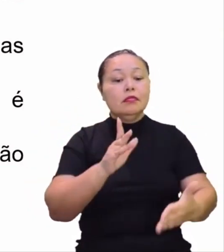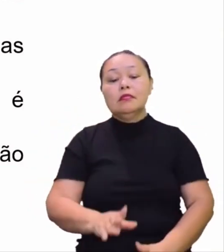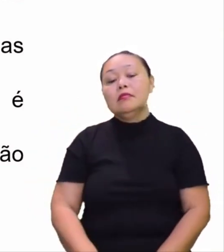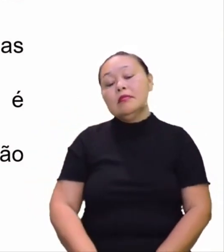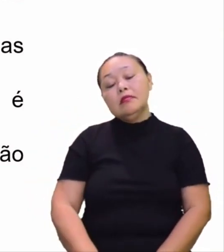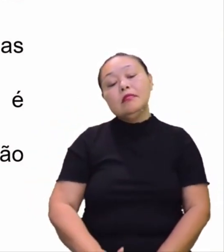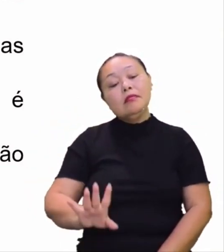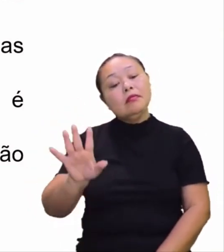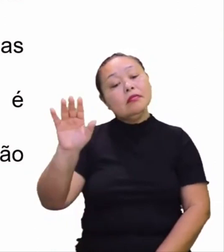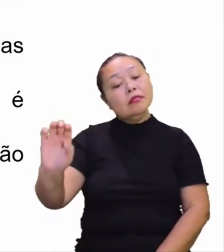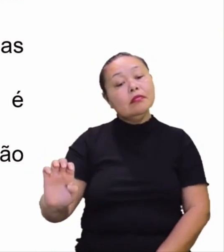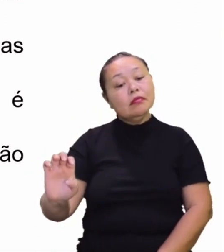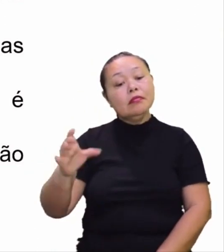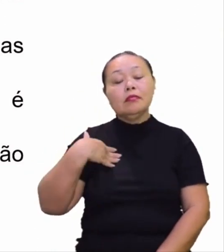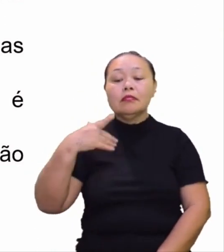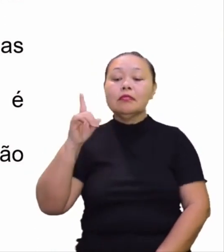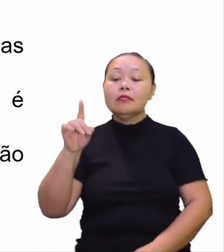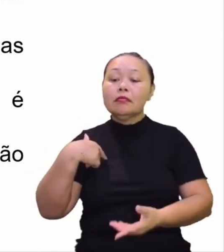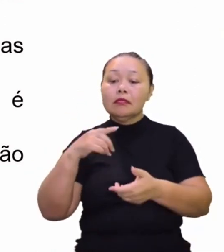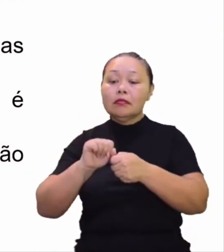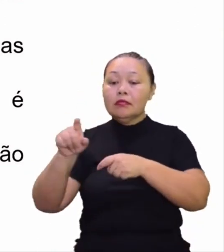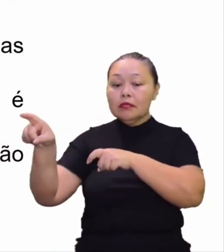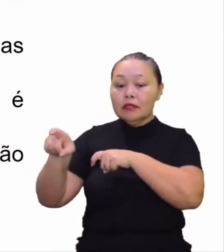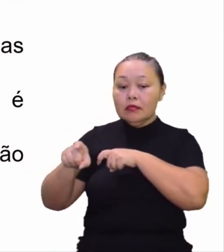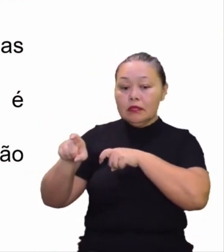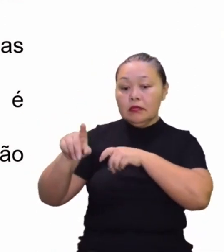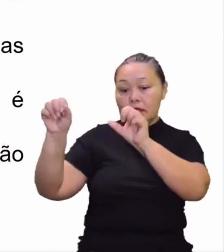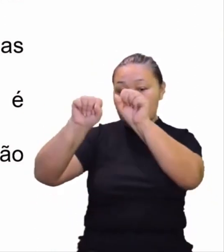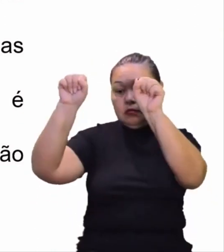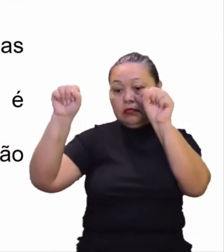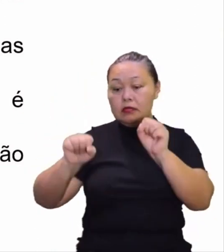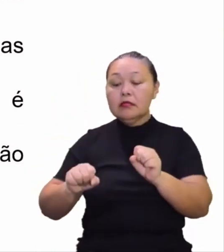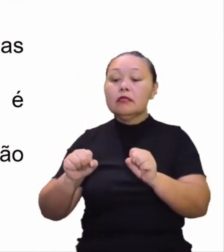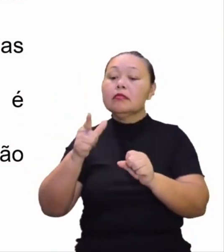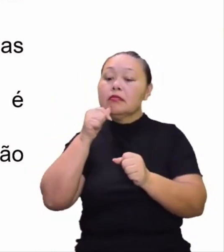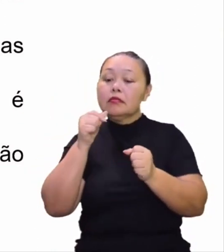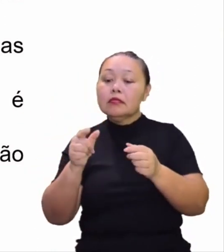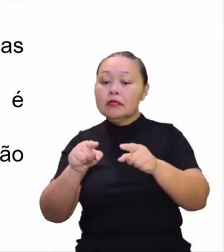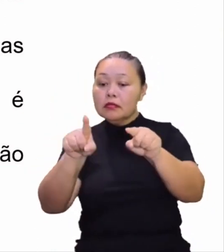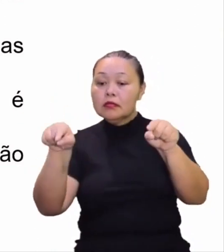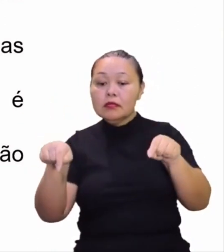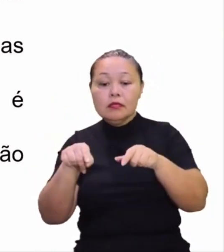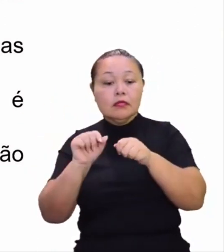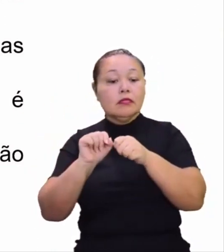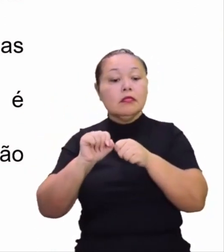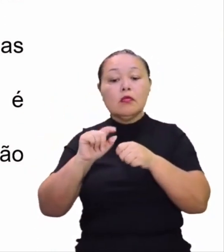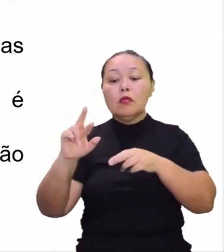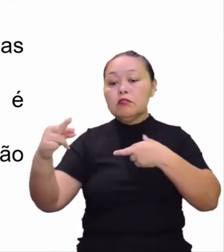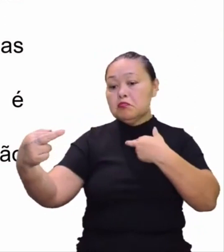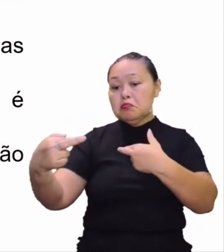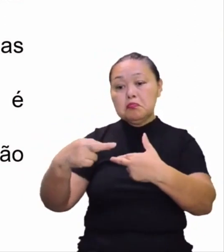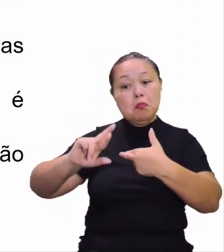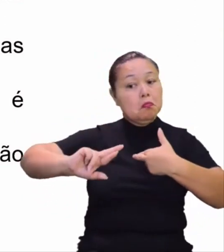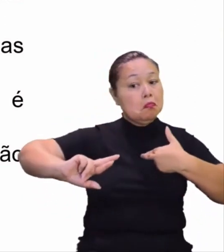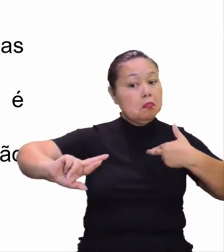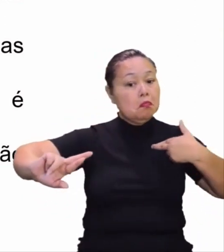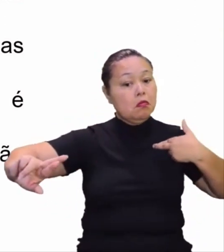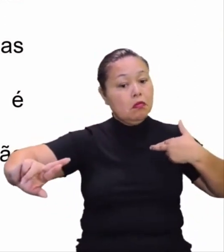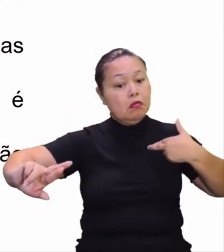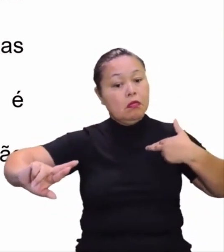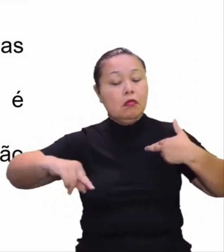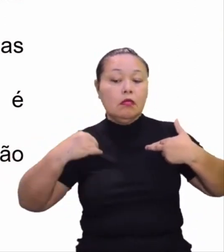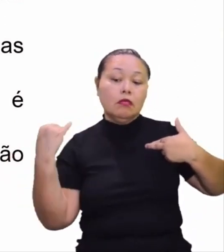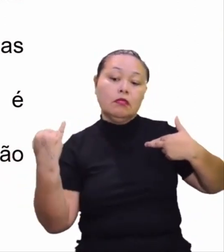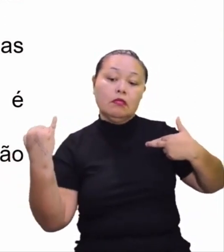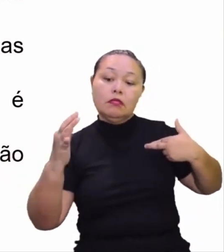limitada. E E. A atividade agrícola e o sistema hidrográfico não se relacionam